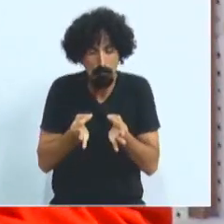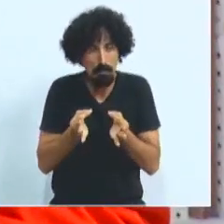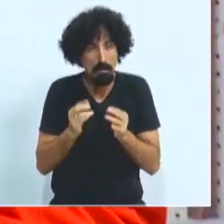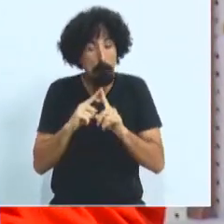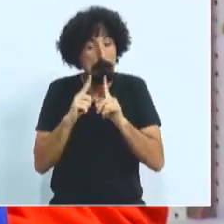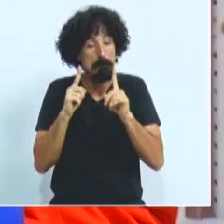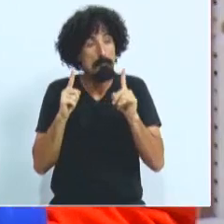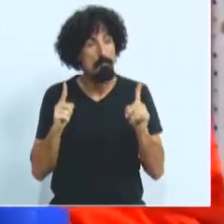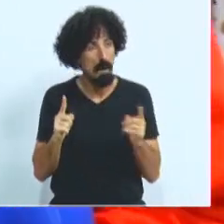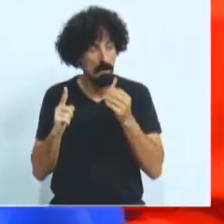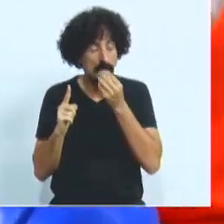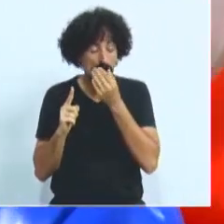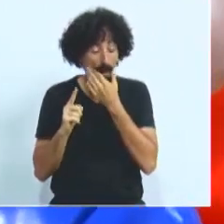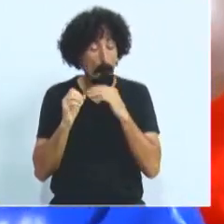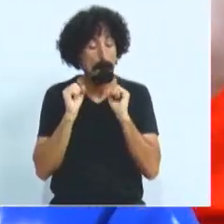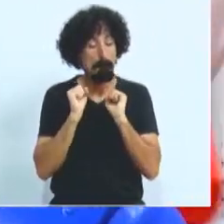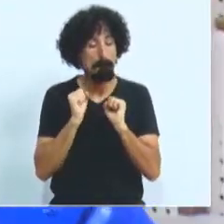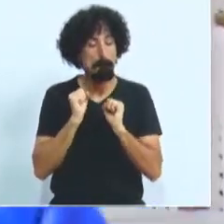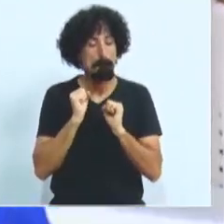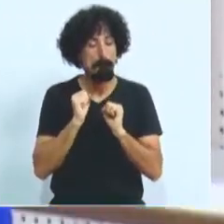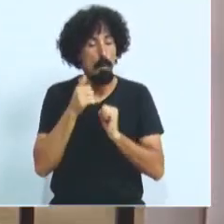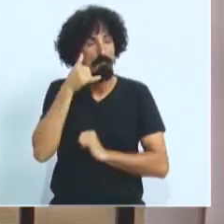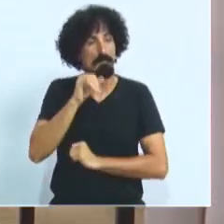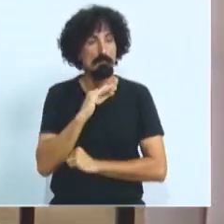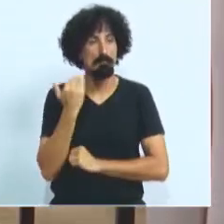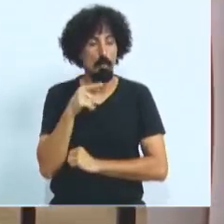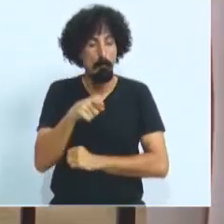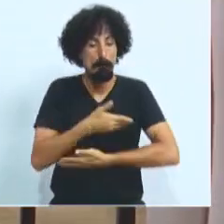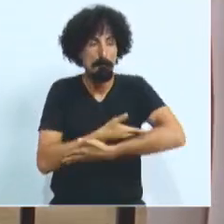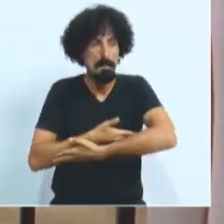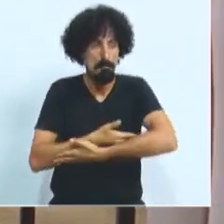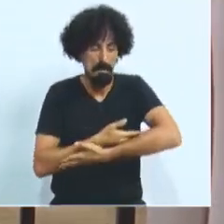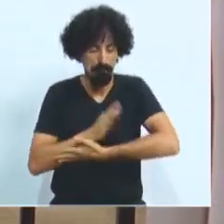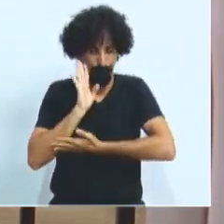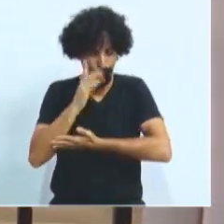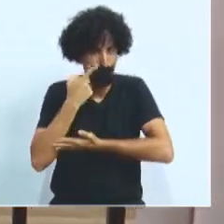que consegue salvar uma vida de um bebezinho aí. Certo.